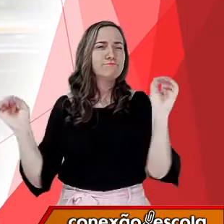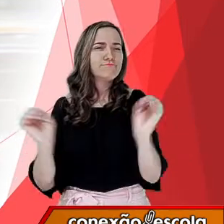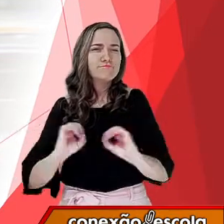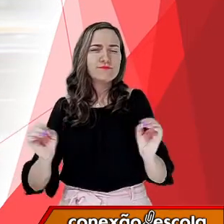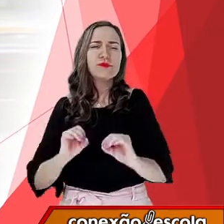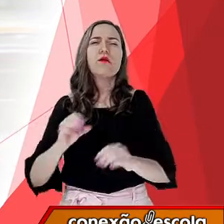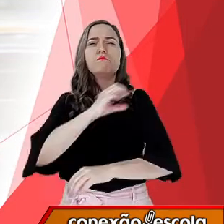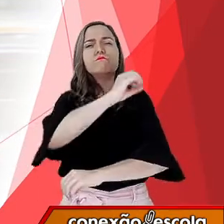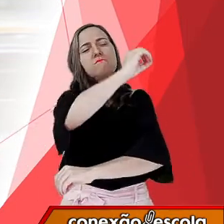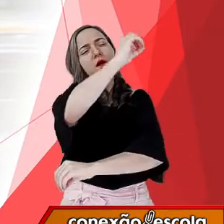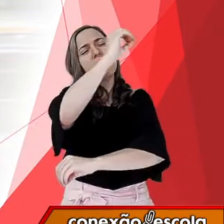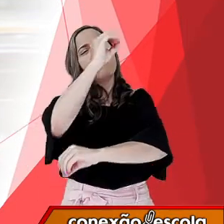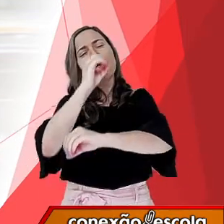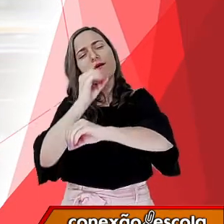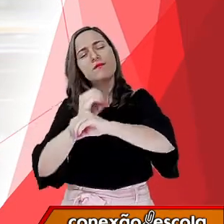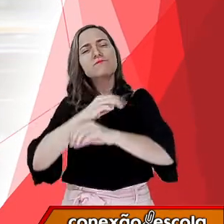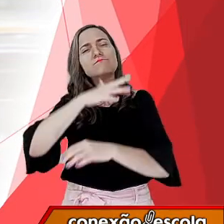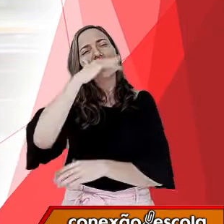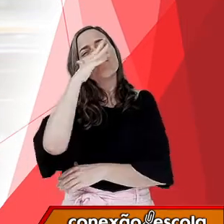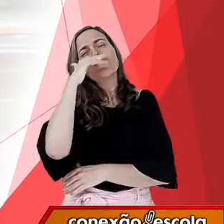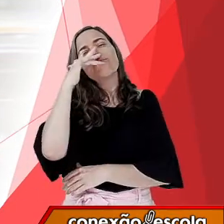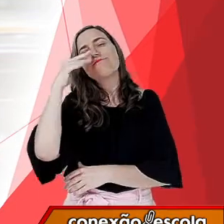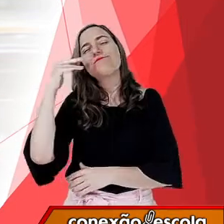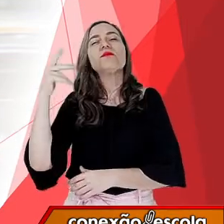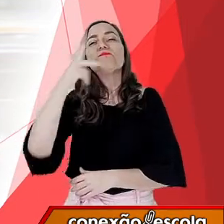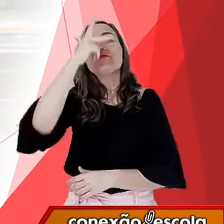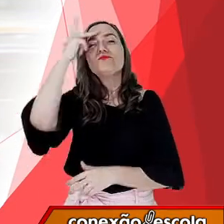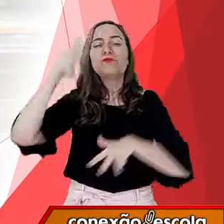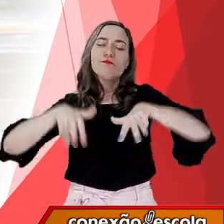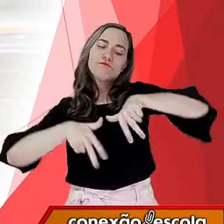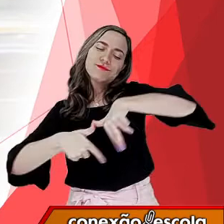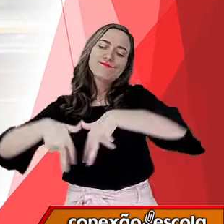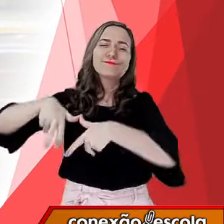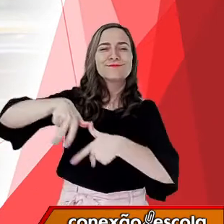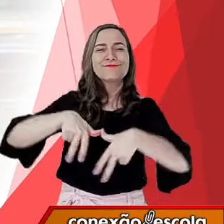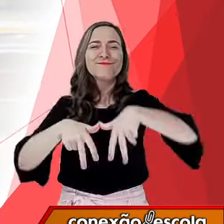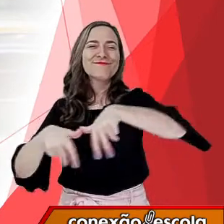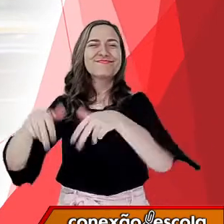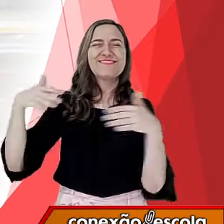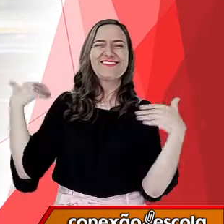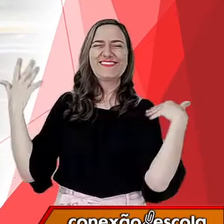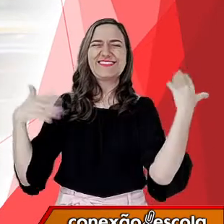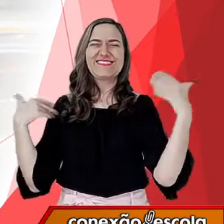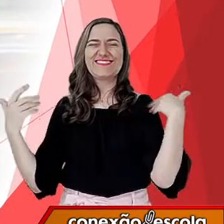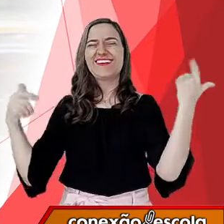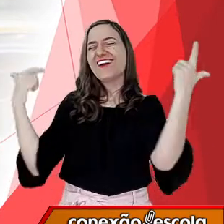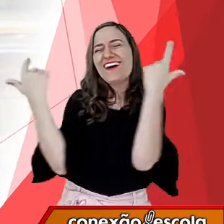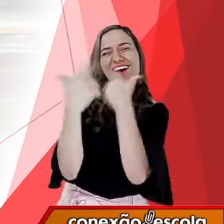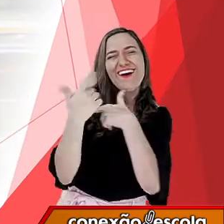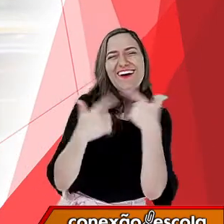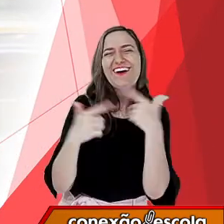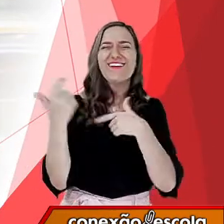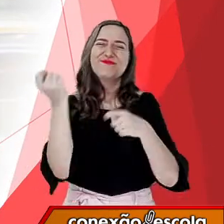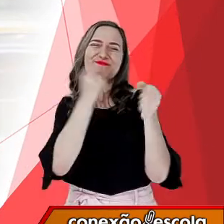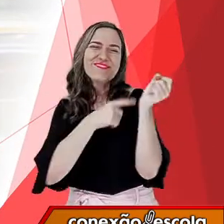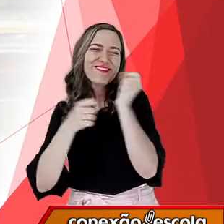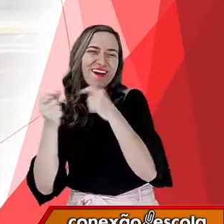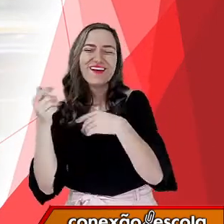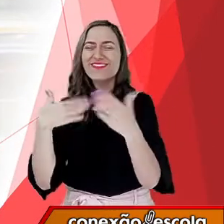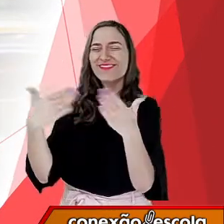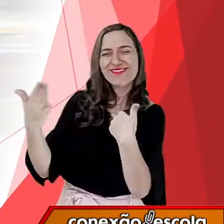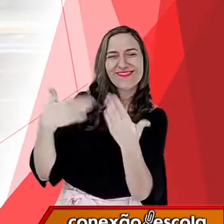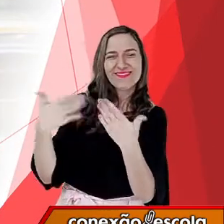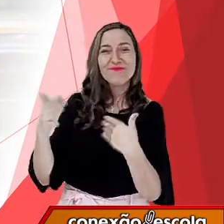tardes perfumadas as pessoas passeiam de mãos dadas e costumam rir à toa. Nessa